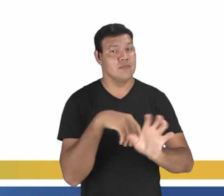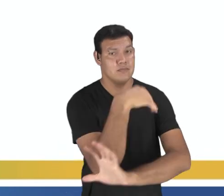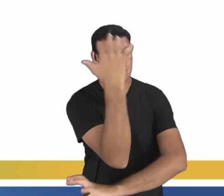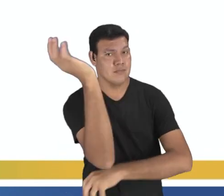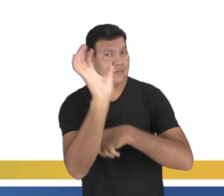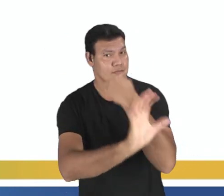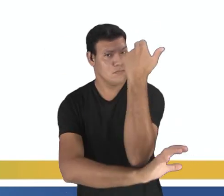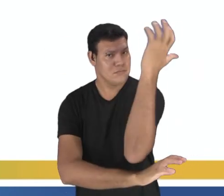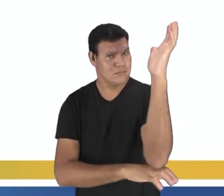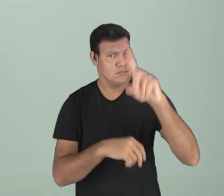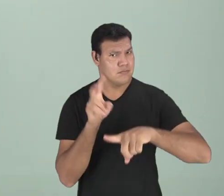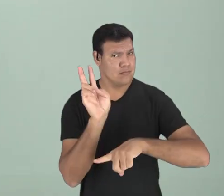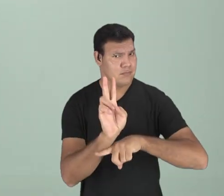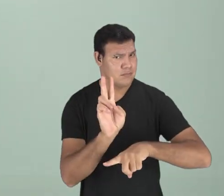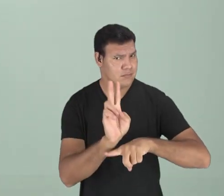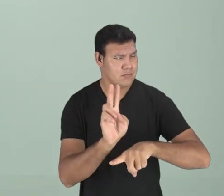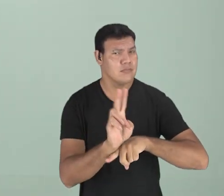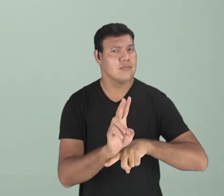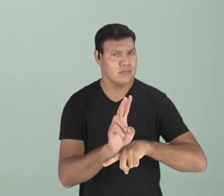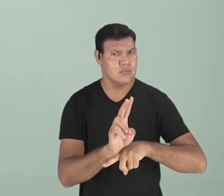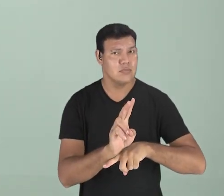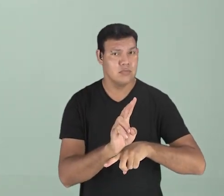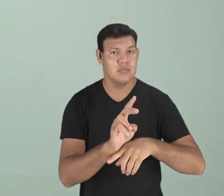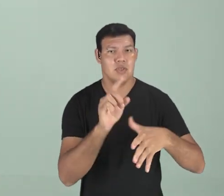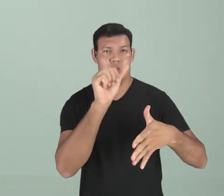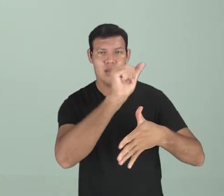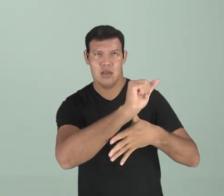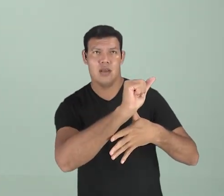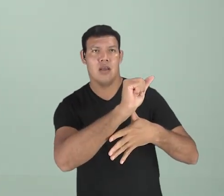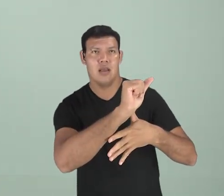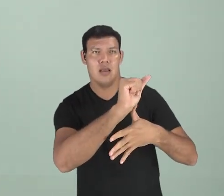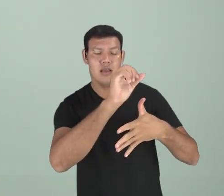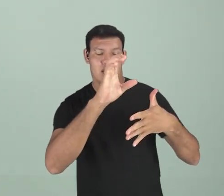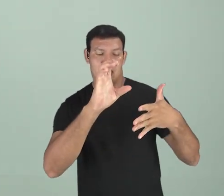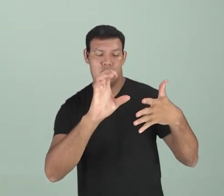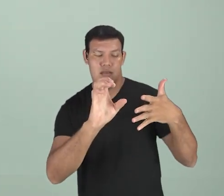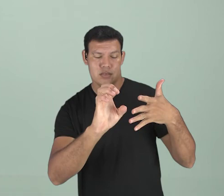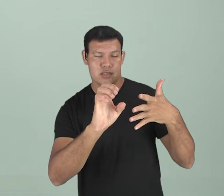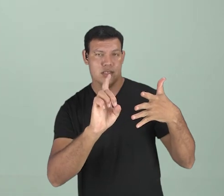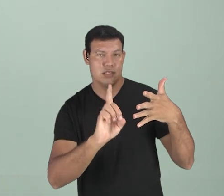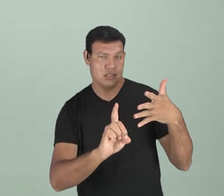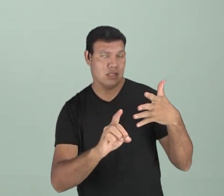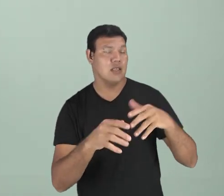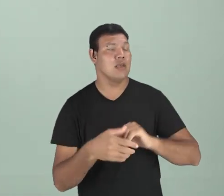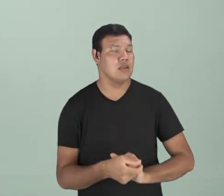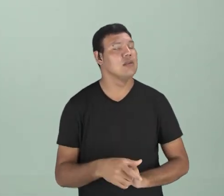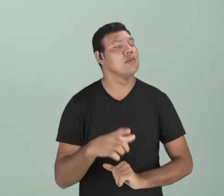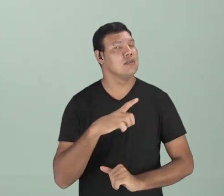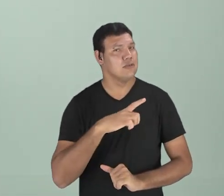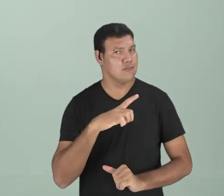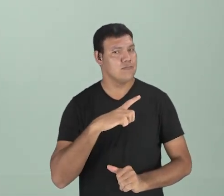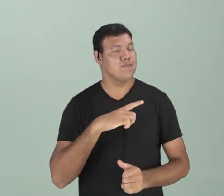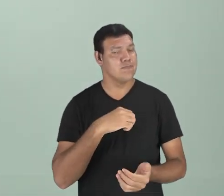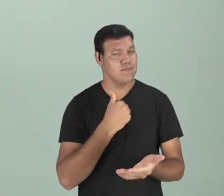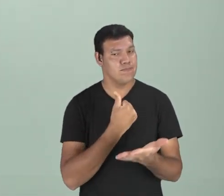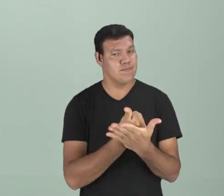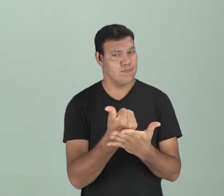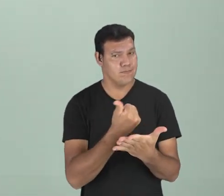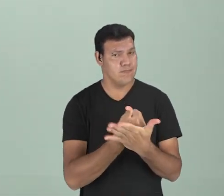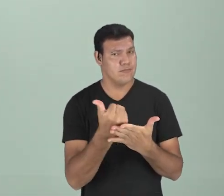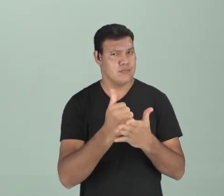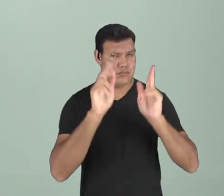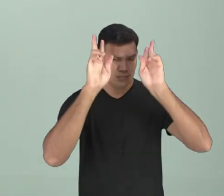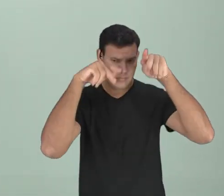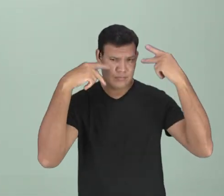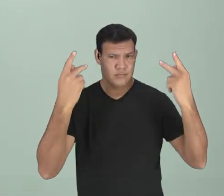floresta totalmente conservada. Todas as outras alternativas, se a gente observar, elas têm sim intervenção do homem, da